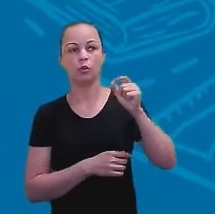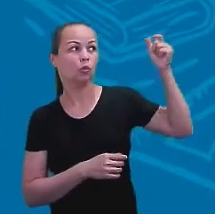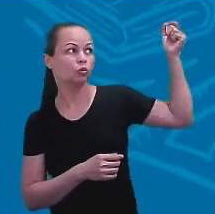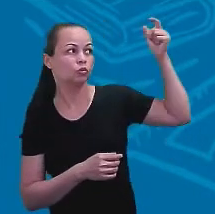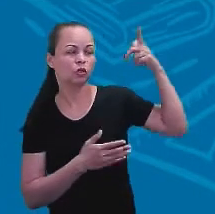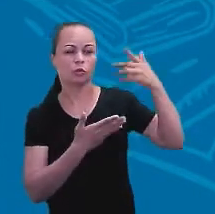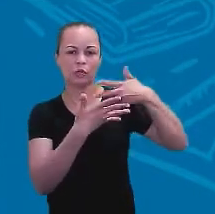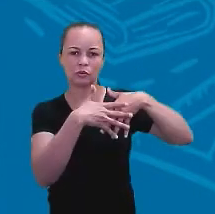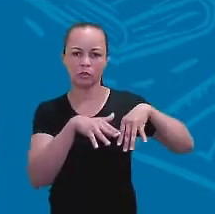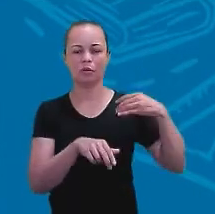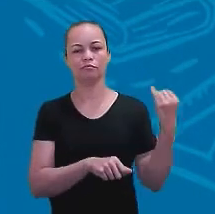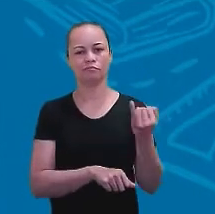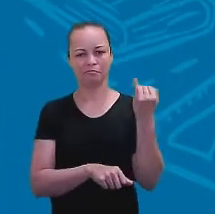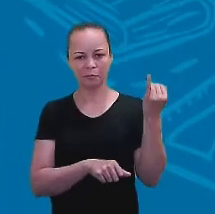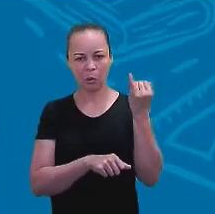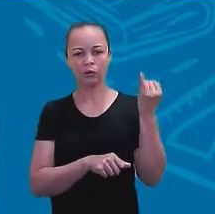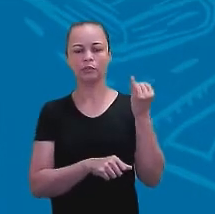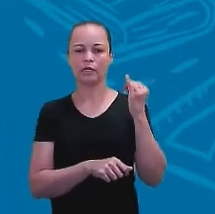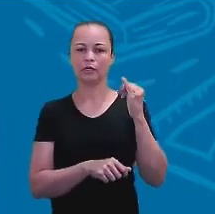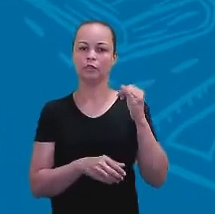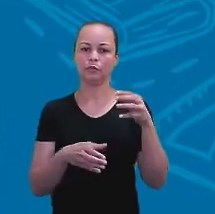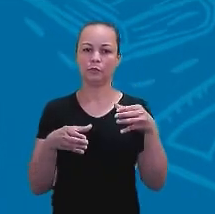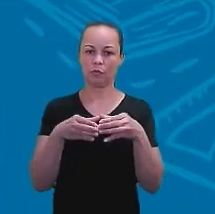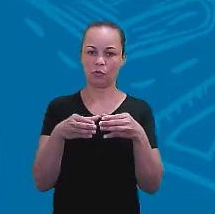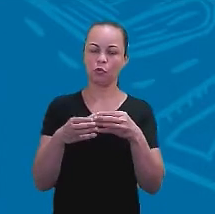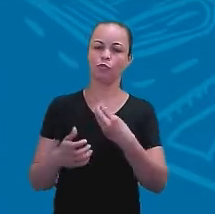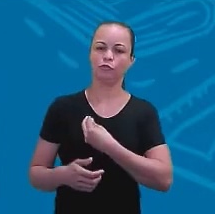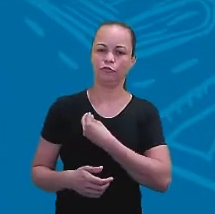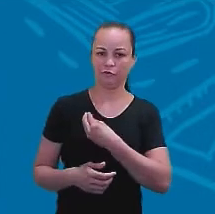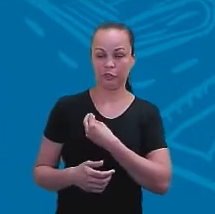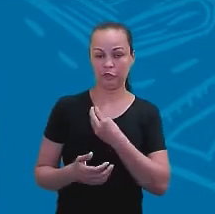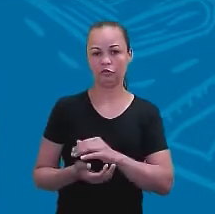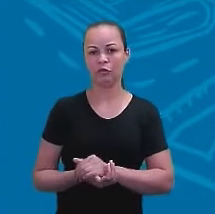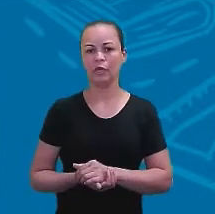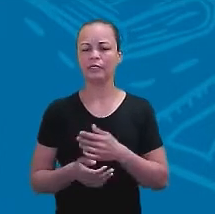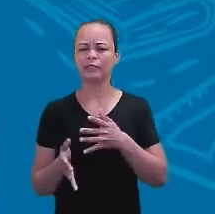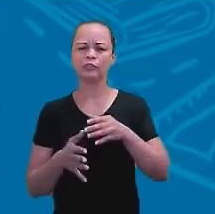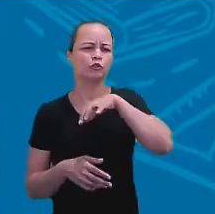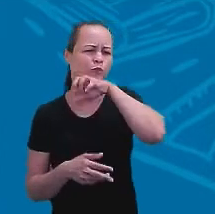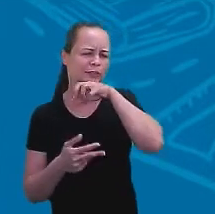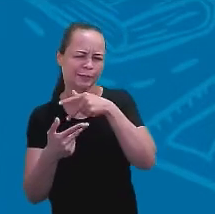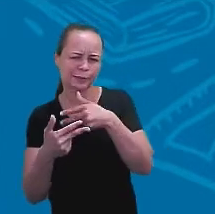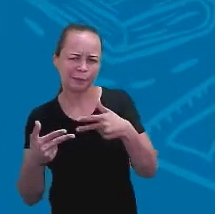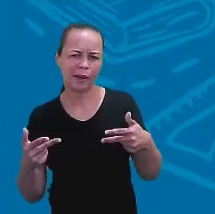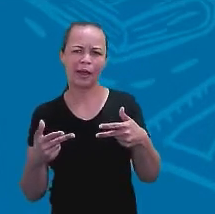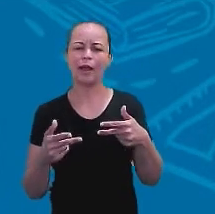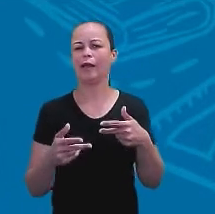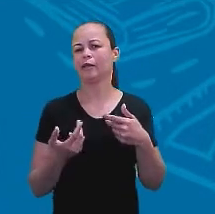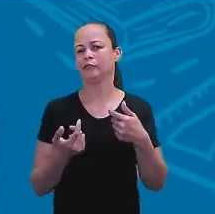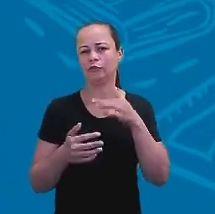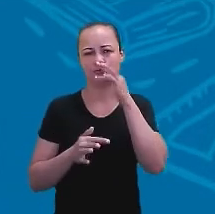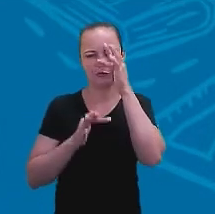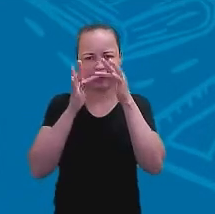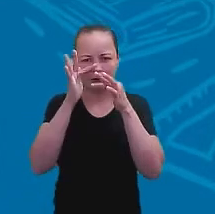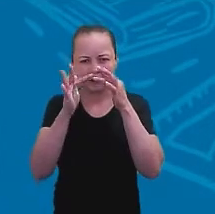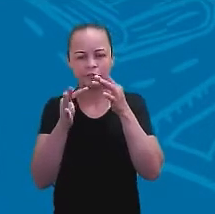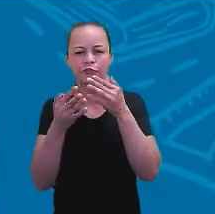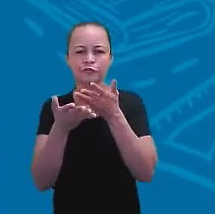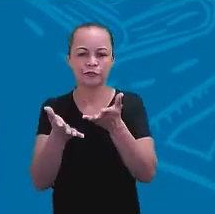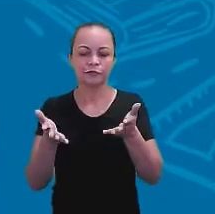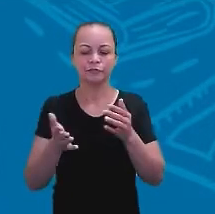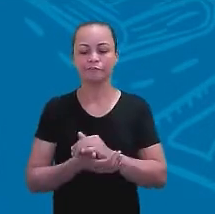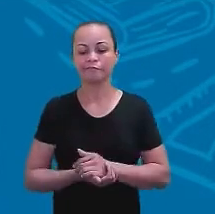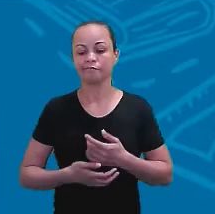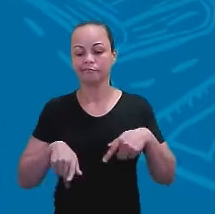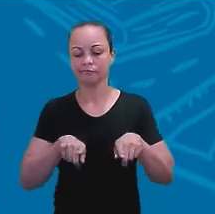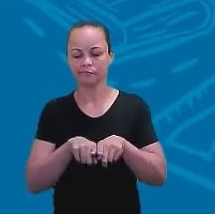ela é fundamental para a vida dos seres vivos, sejam eles dos animais ou dos vegetais, e também